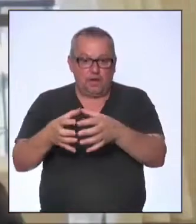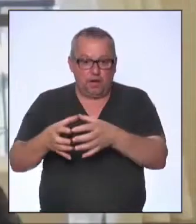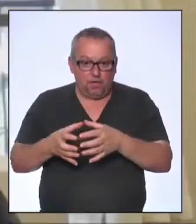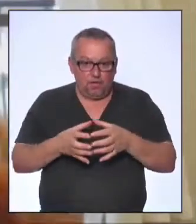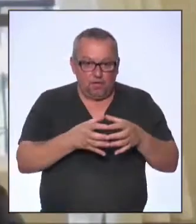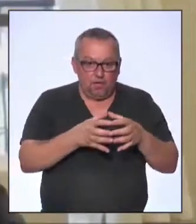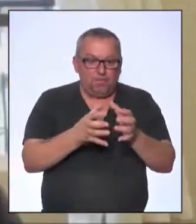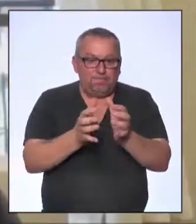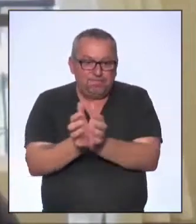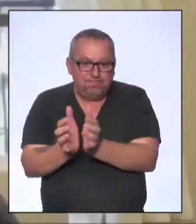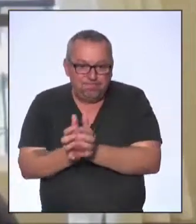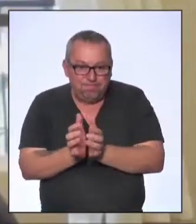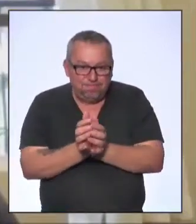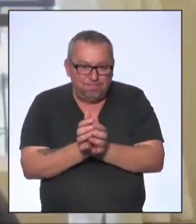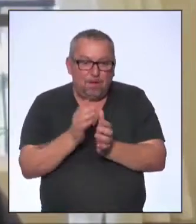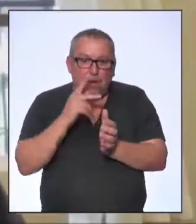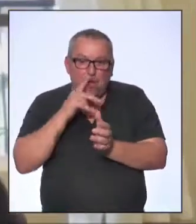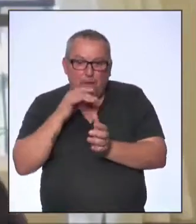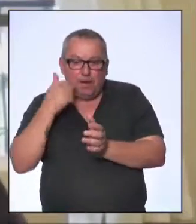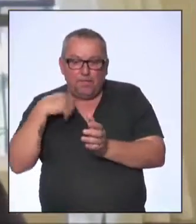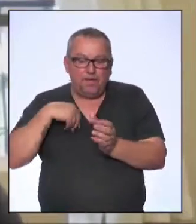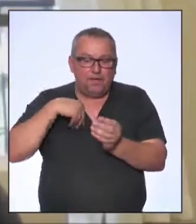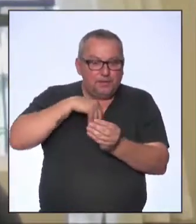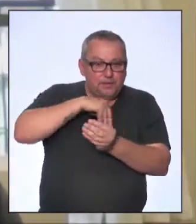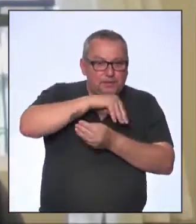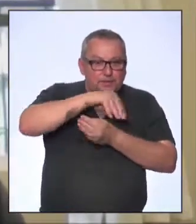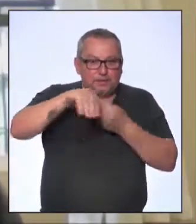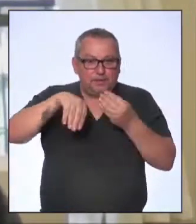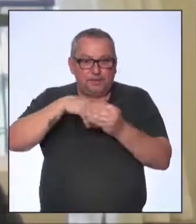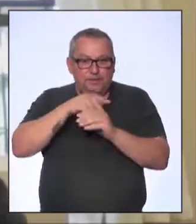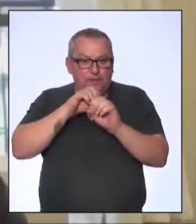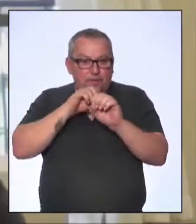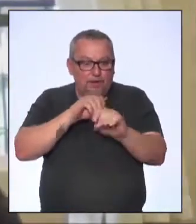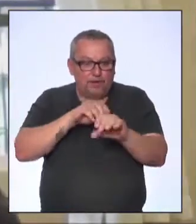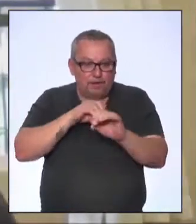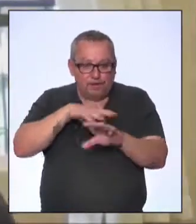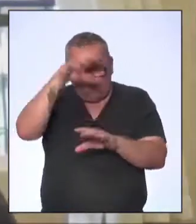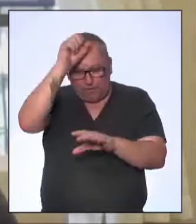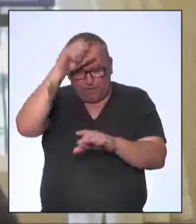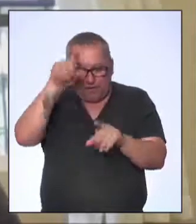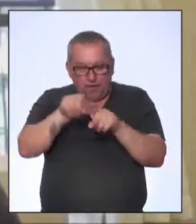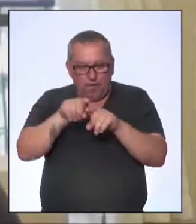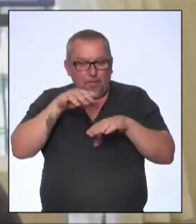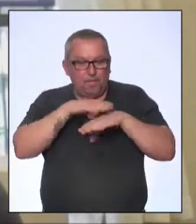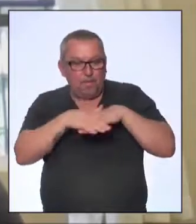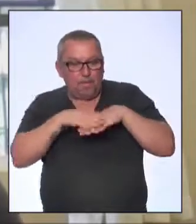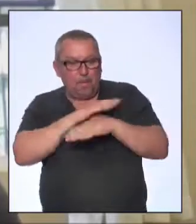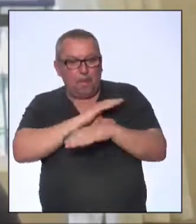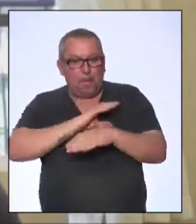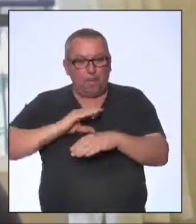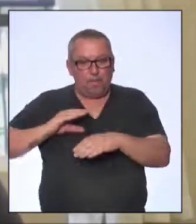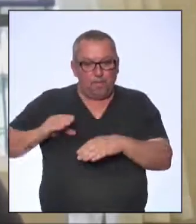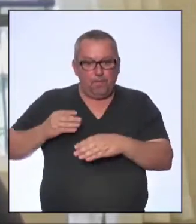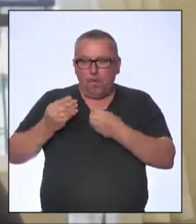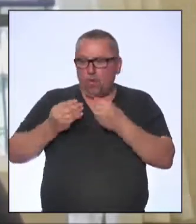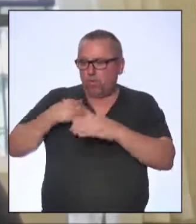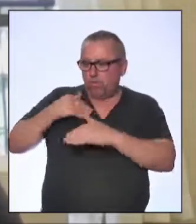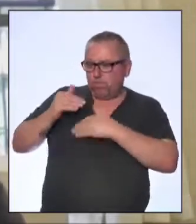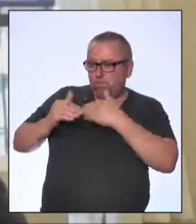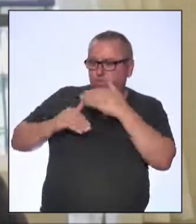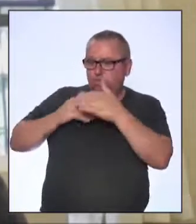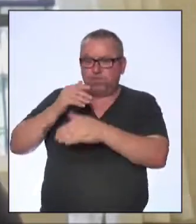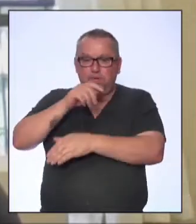os pais vão se sentindo envolvidos com isso. Então tem a parte de ensino-aprendizagem, tem a conversa com os coordenadores, como que está indo a evolução do